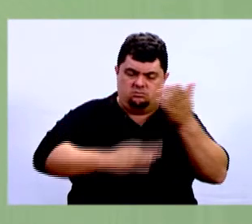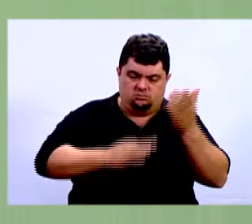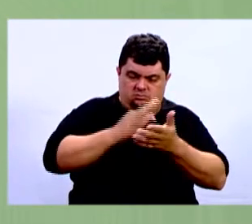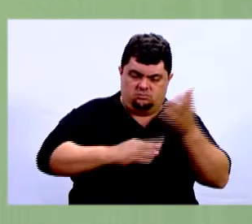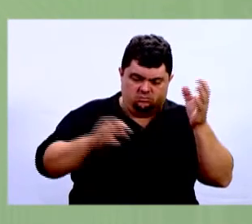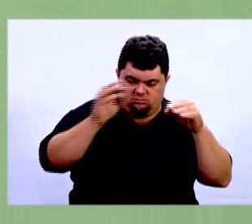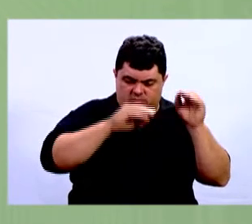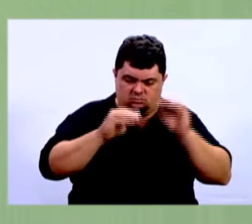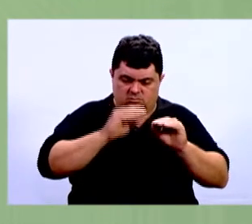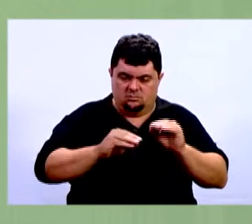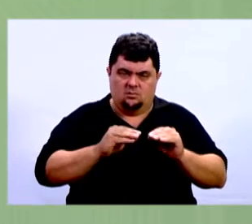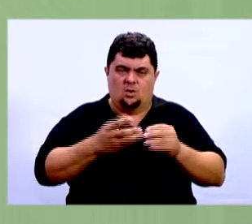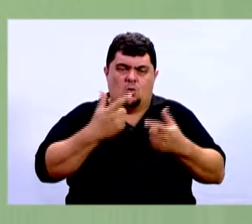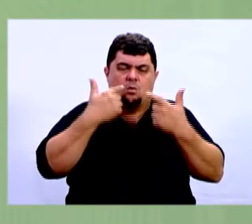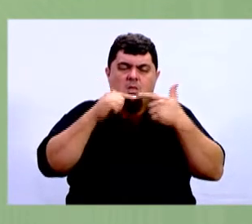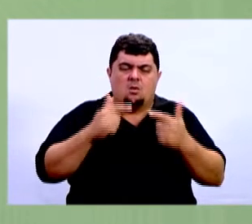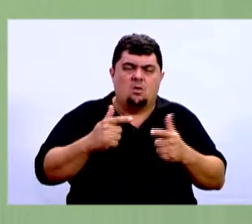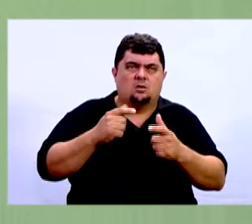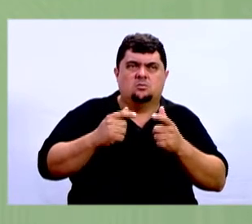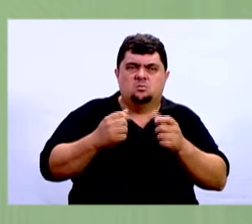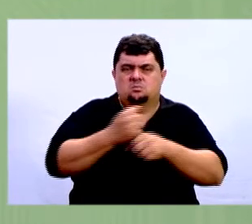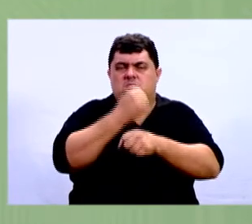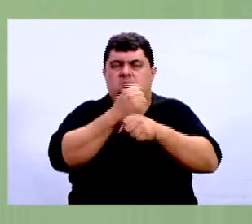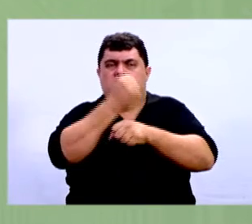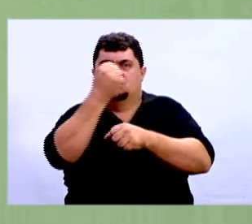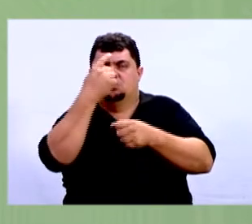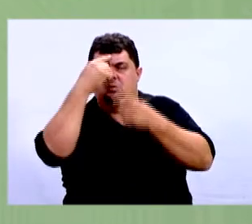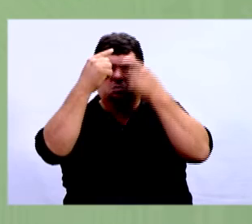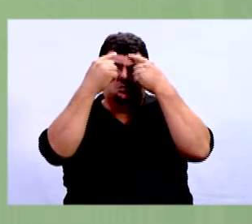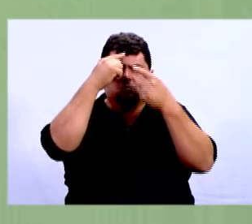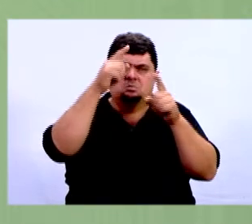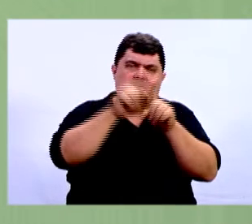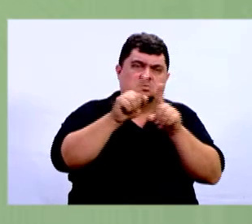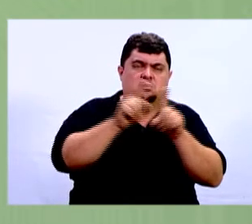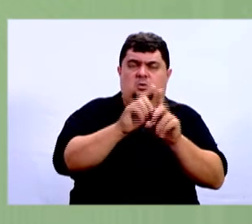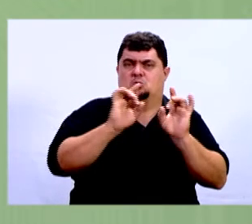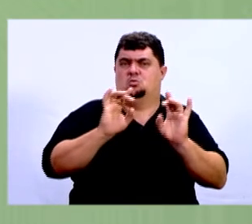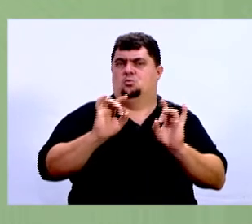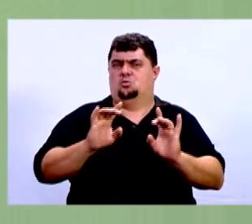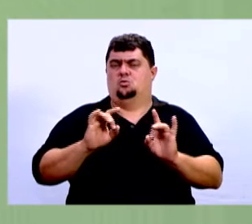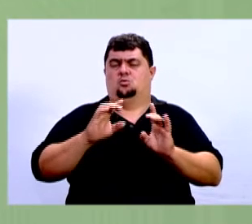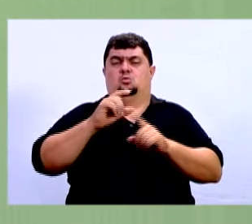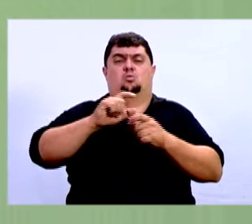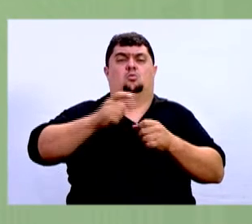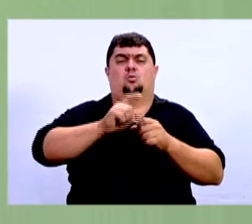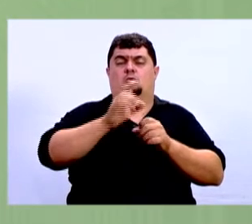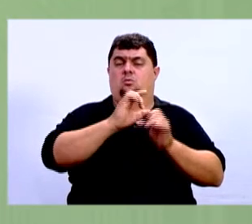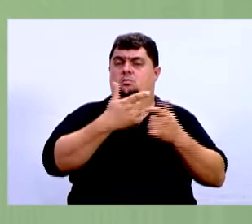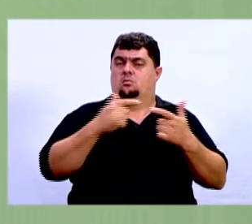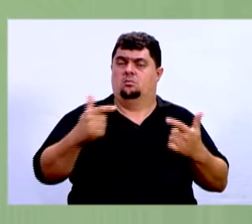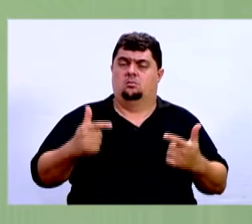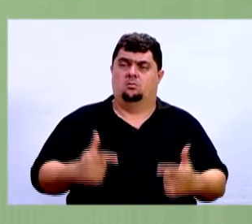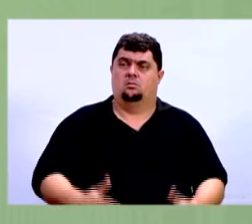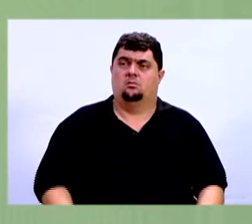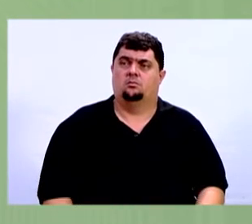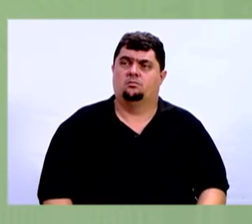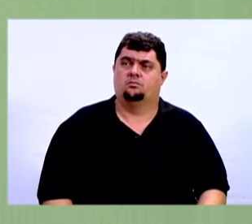de constituição da linguagem, da ideologia, e não só os seus conteúdos, não só o seu